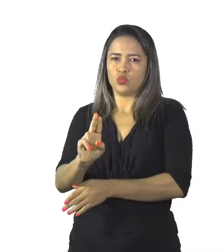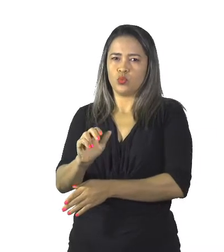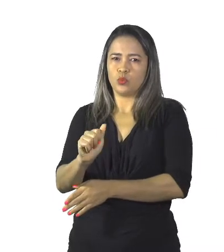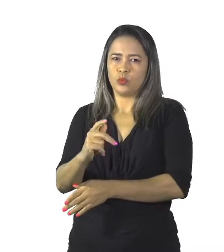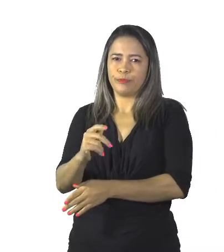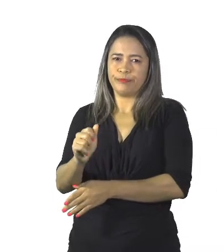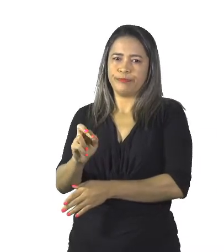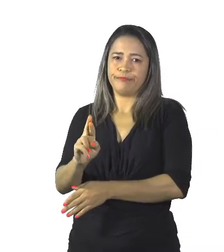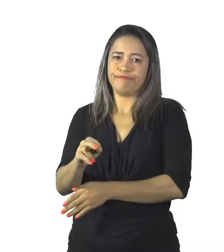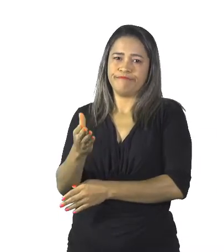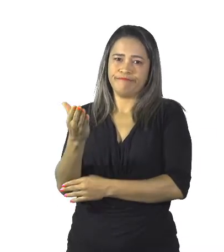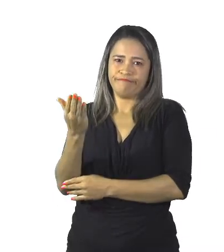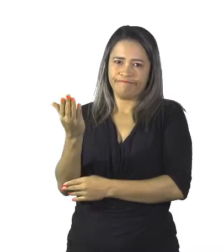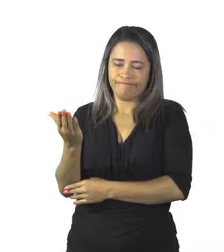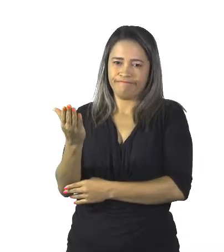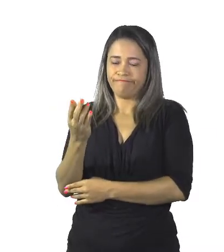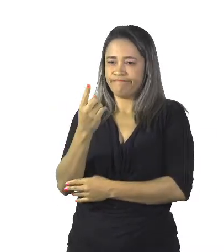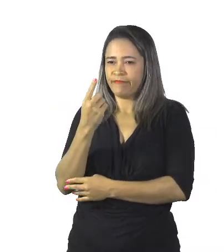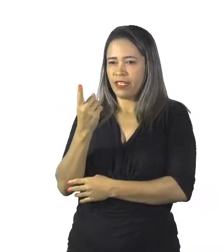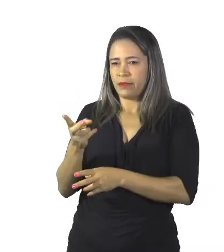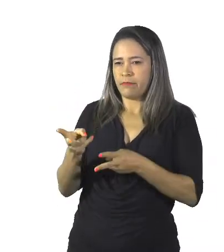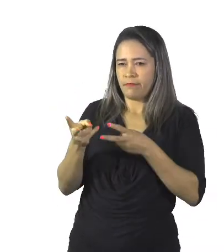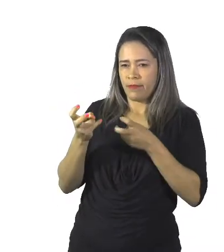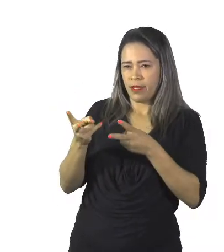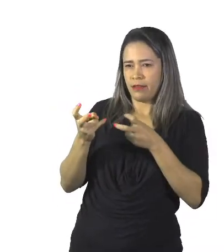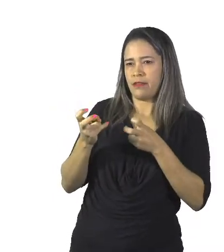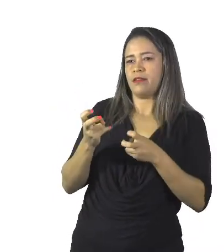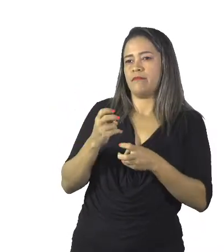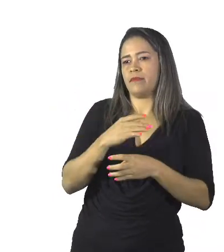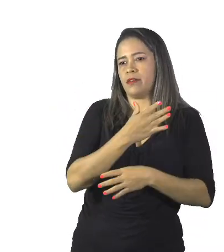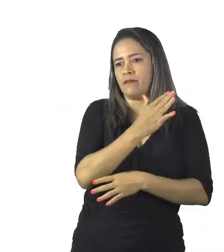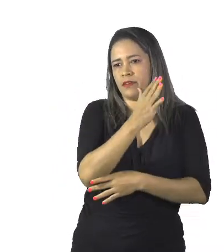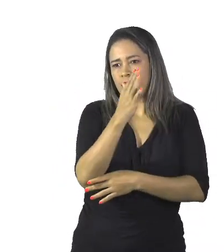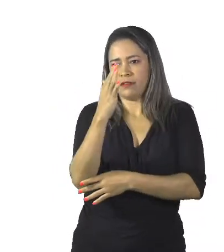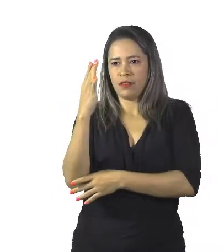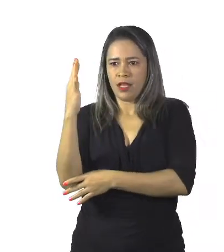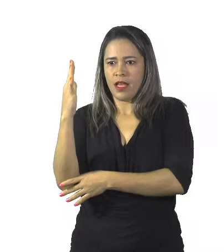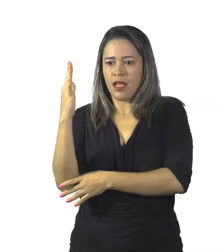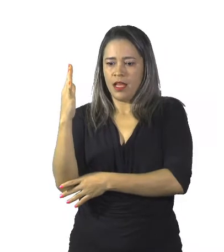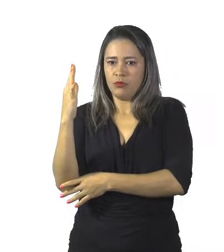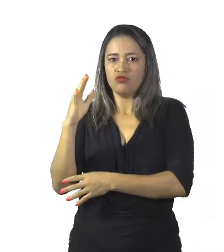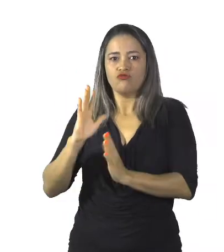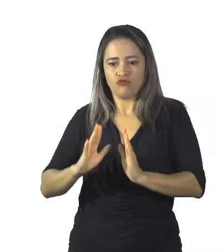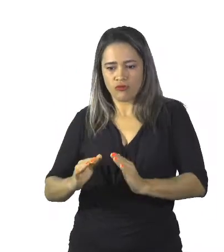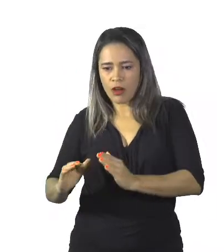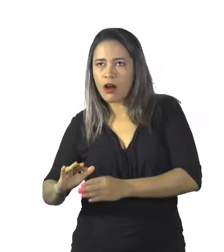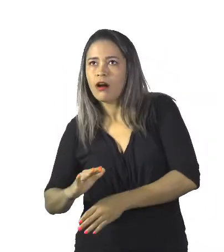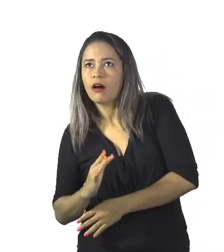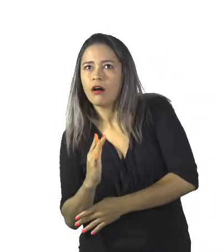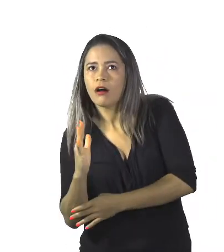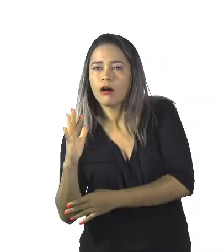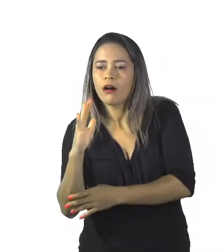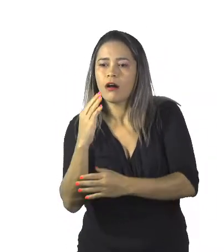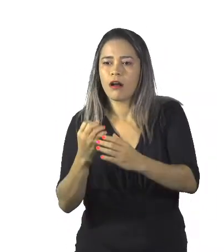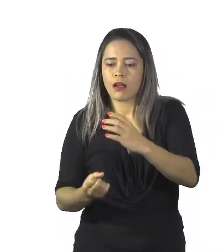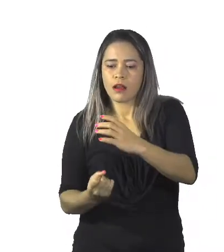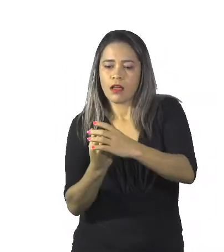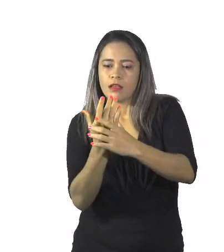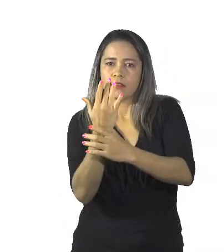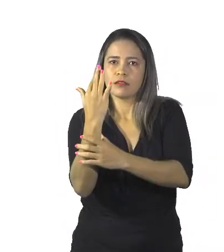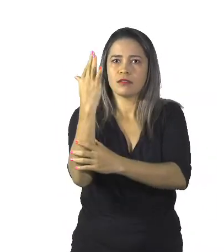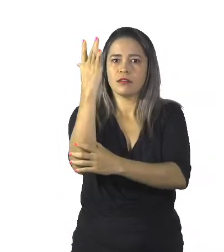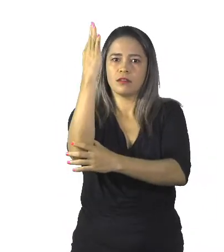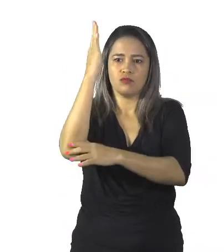Aqui a gente percebe que a vegetação nessa área foi recuperada. Nessa área passa ali